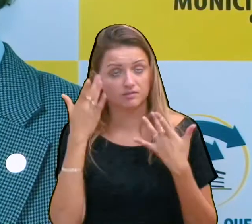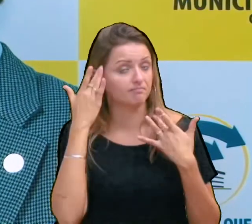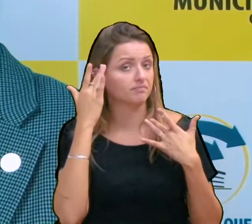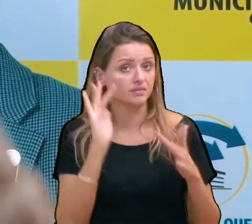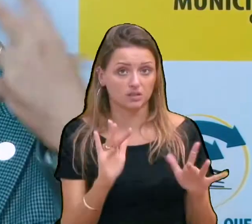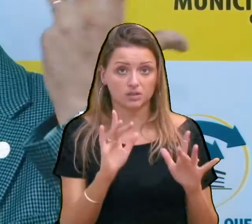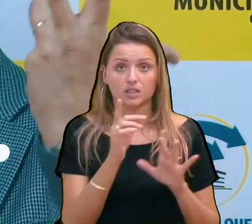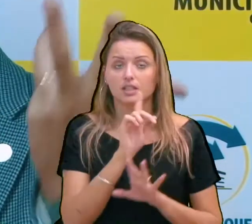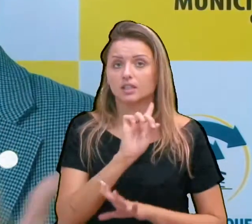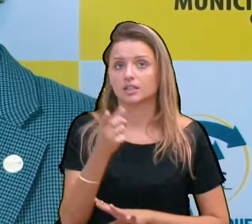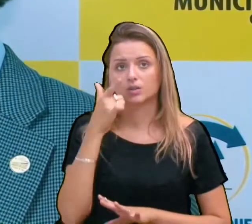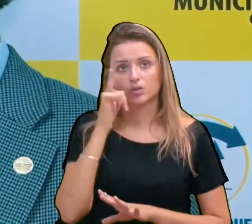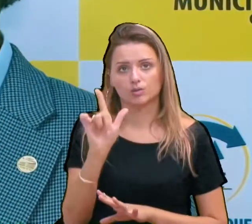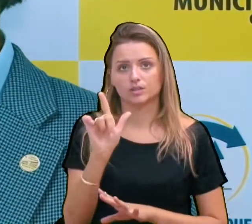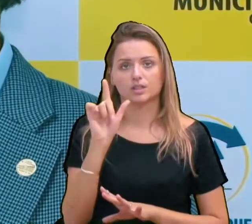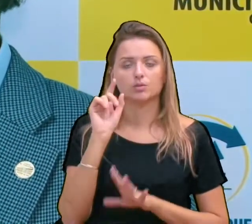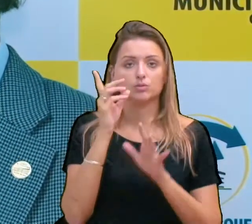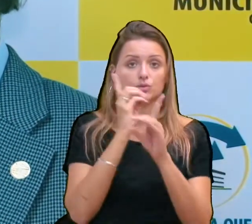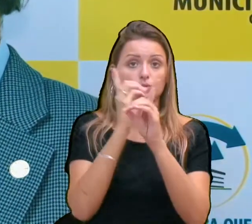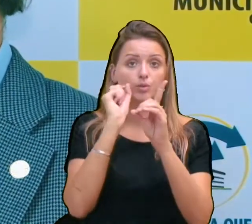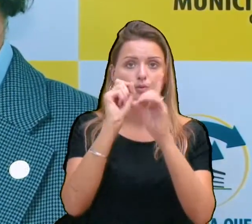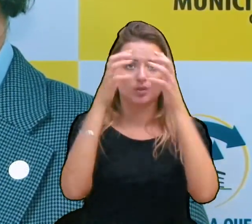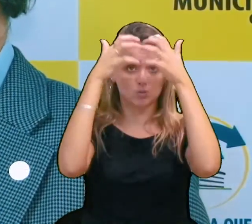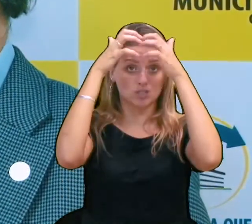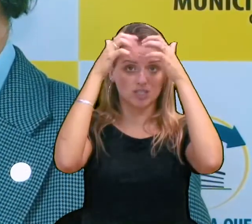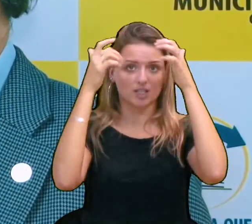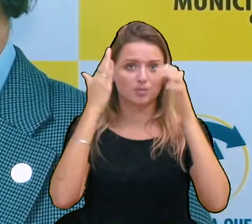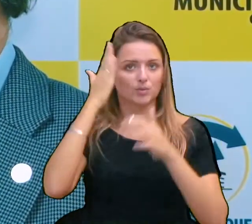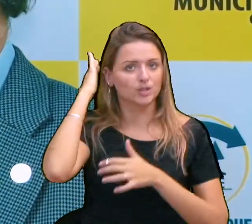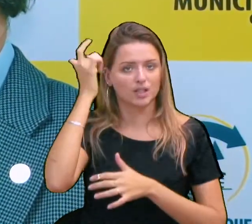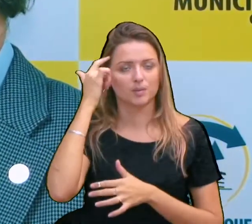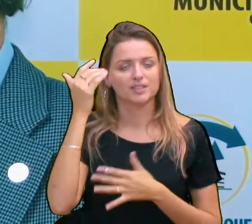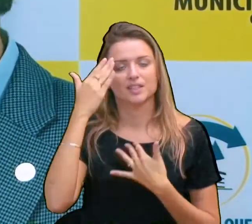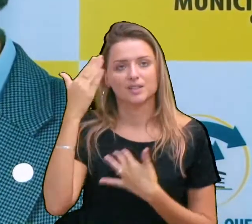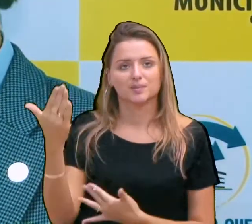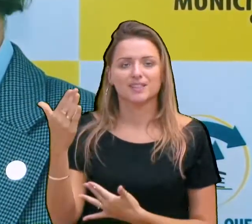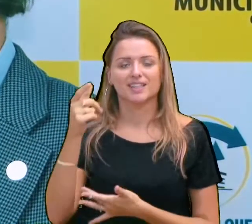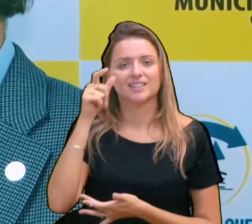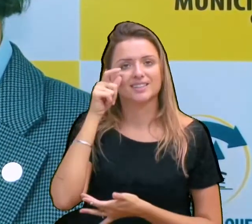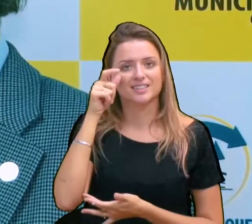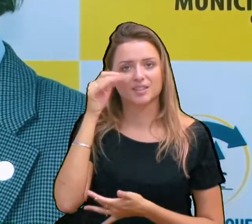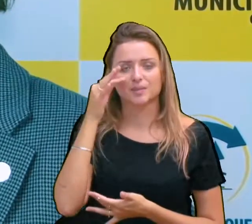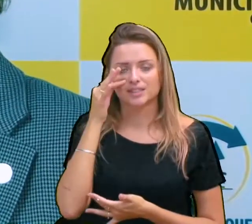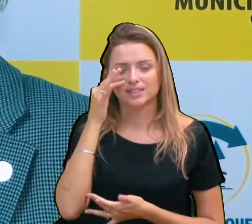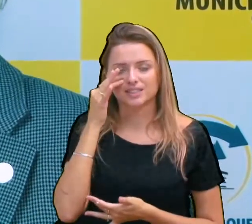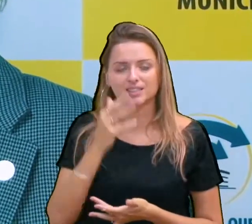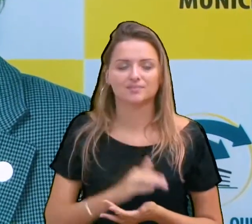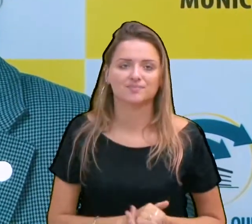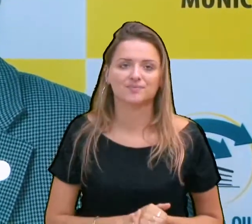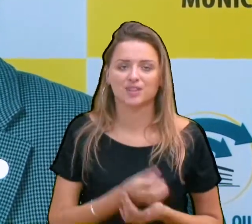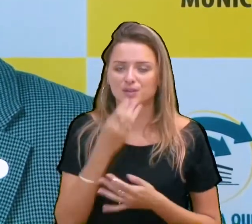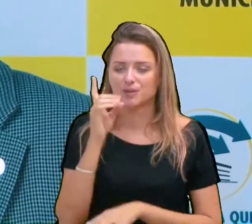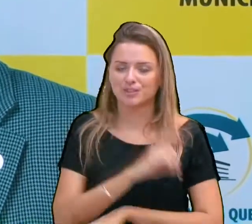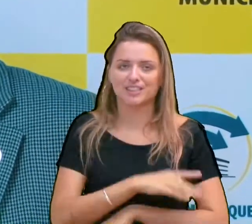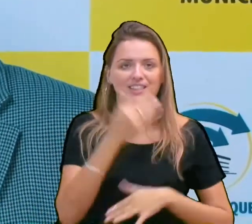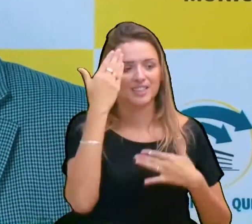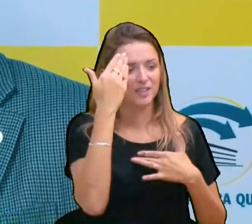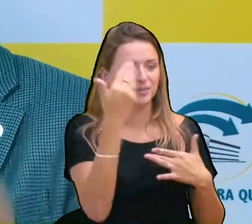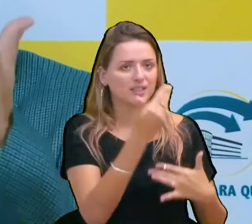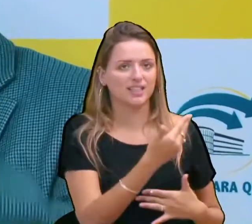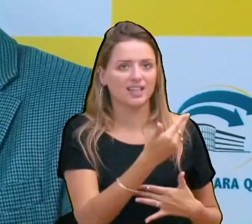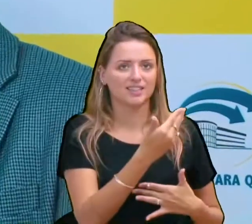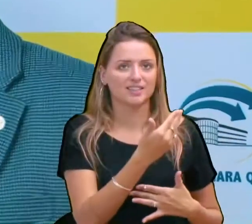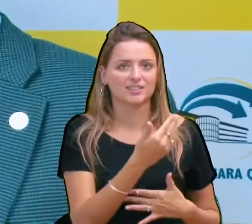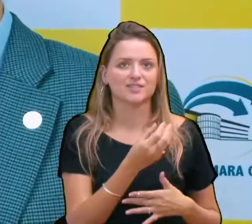conseguimos descobrir o que passa pela cabeça dessa administração. Muito obrigado, quero agradecer muito a sua presença aqui, vereador Paulo Périco. Bom dia. Obrigado,